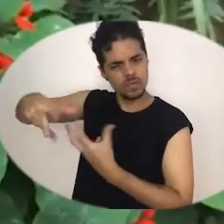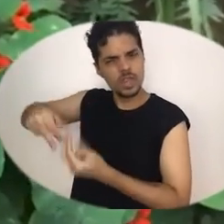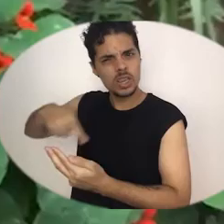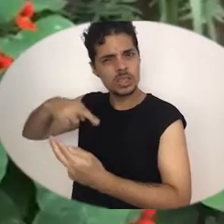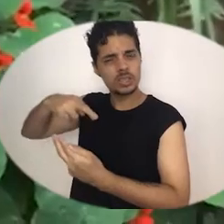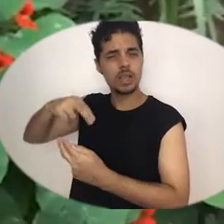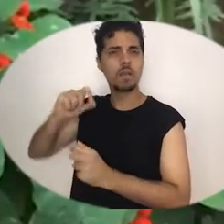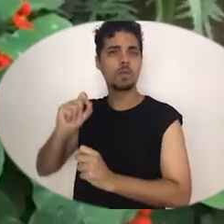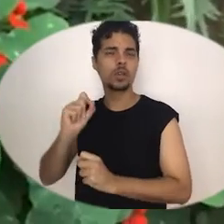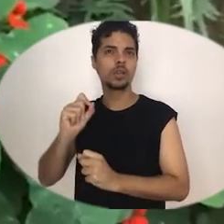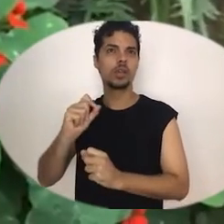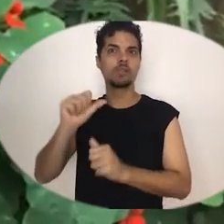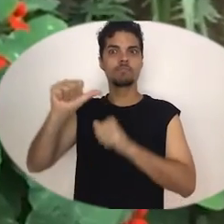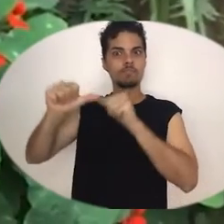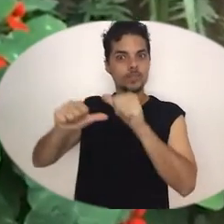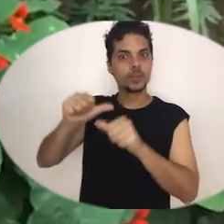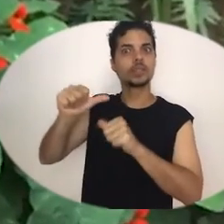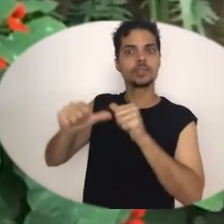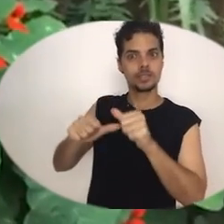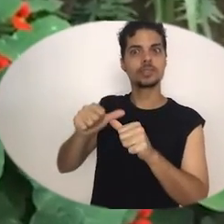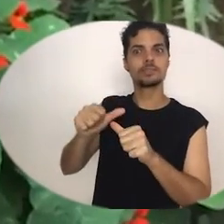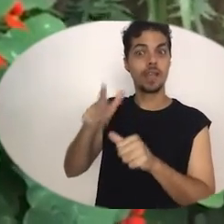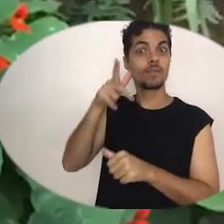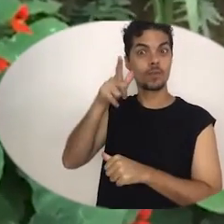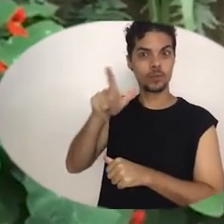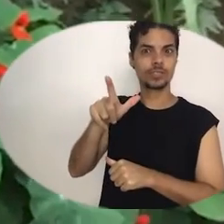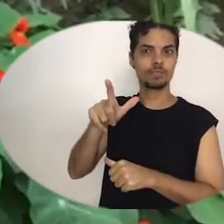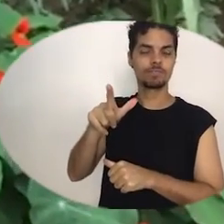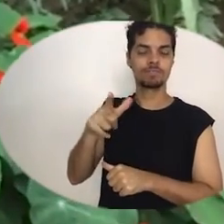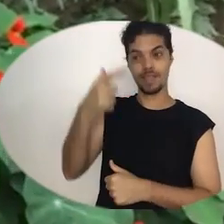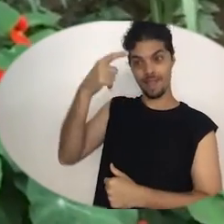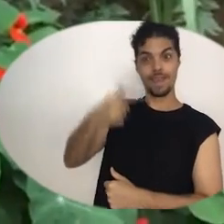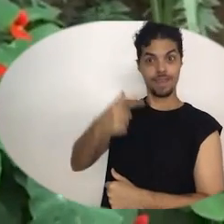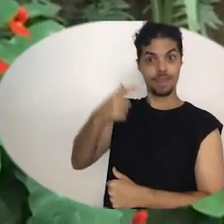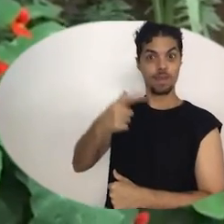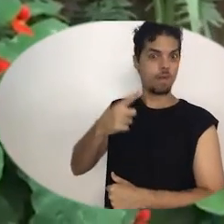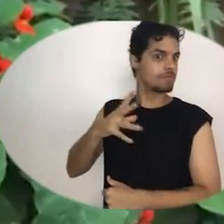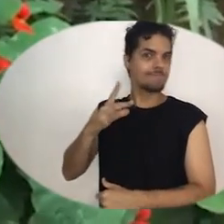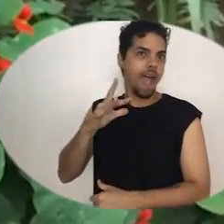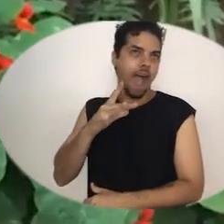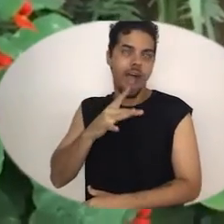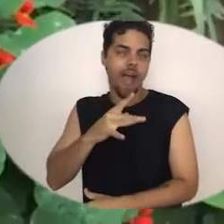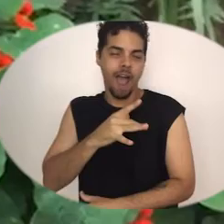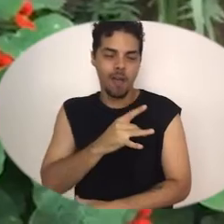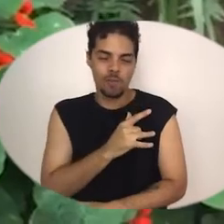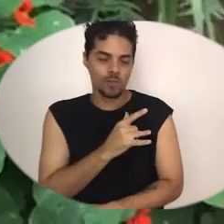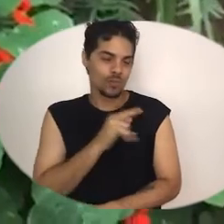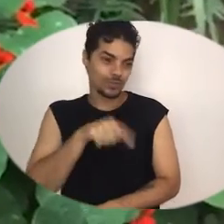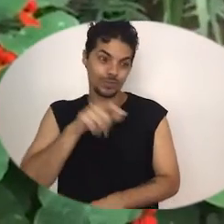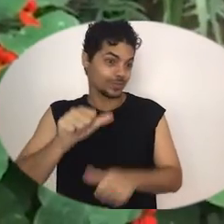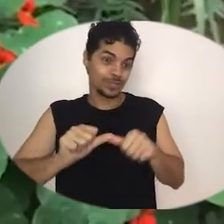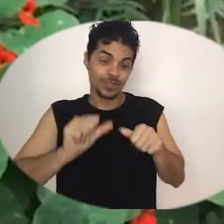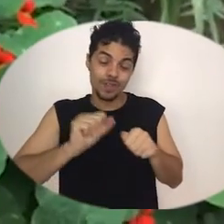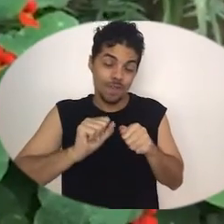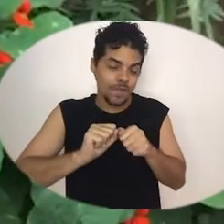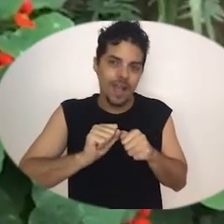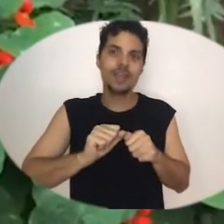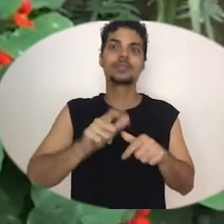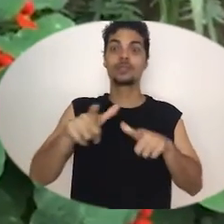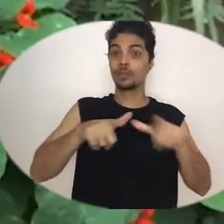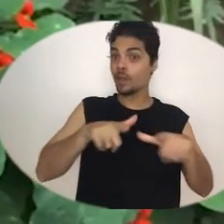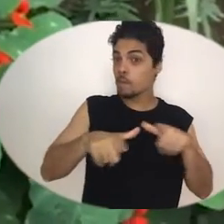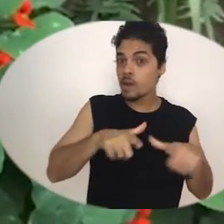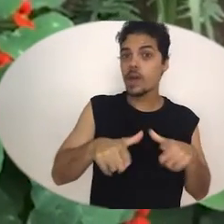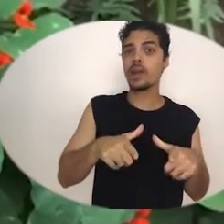da autonomia das crianças. Eu sou apaixonada pelo que eu faço e